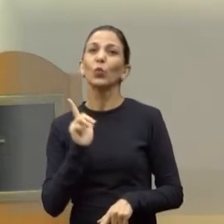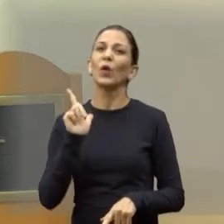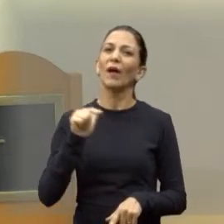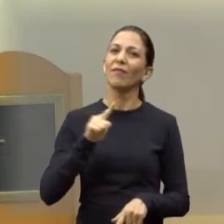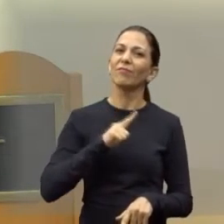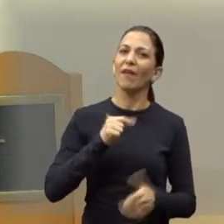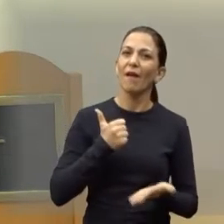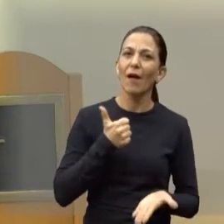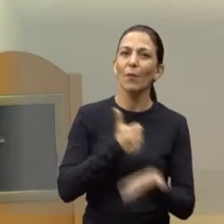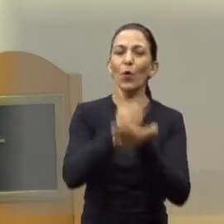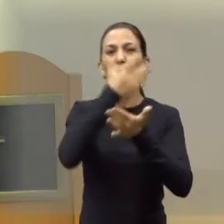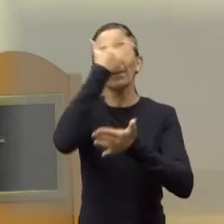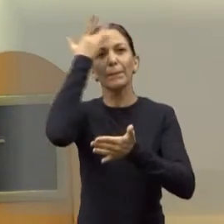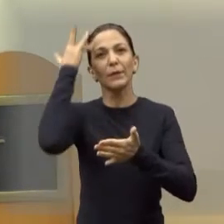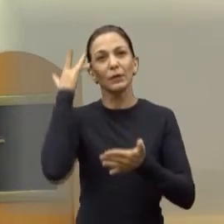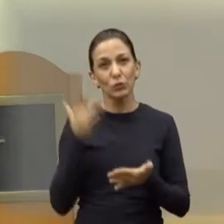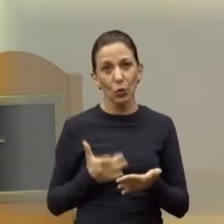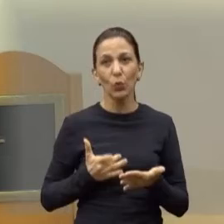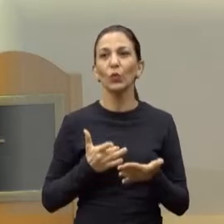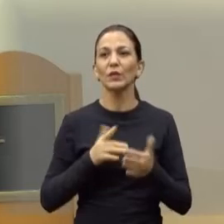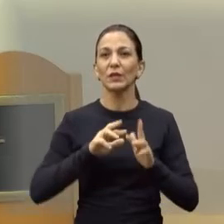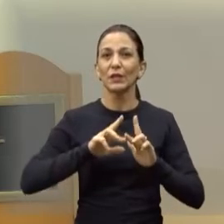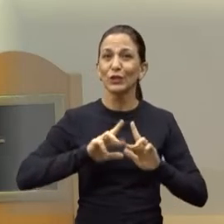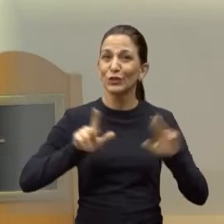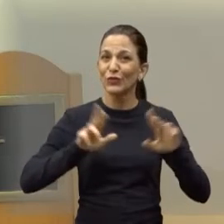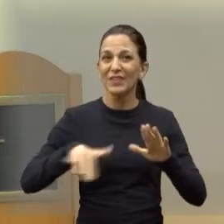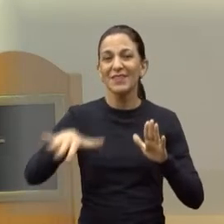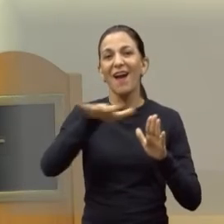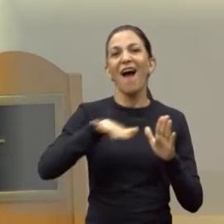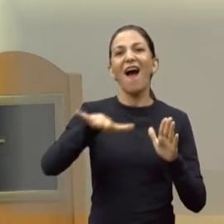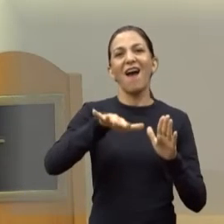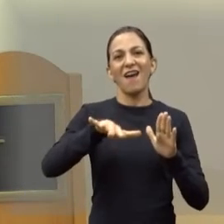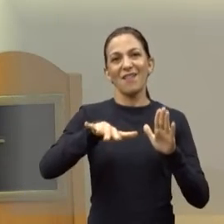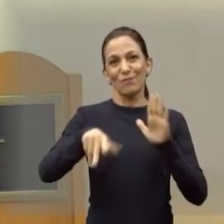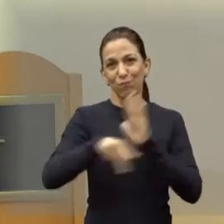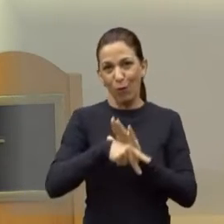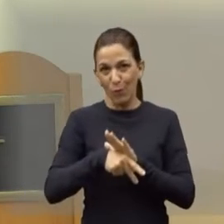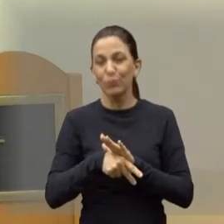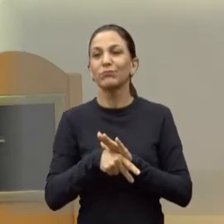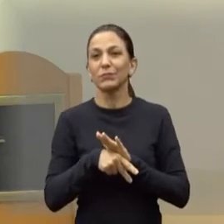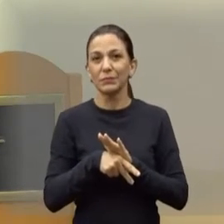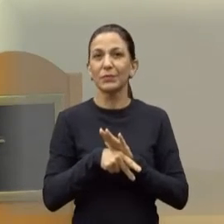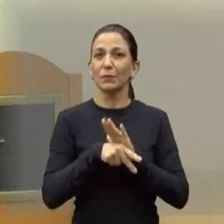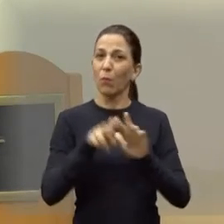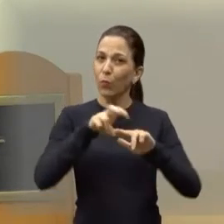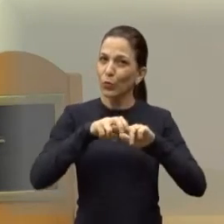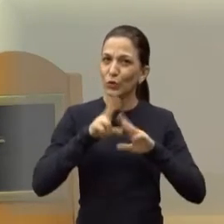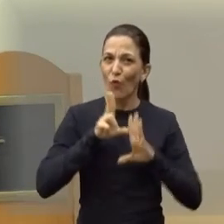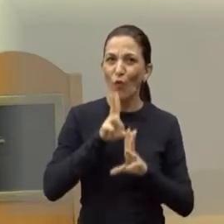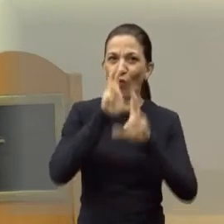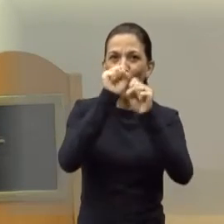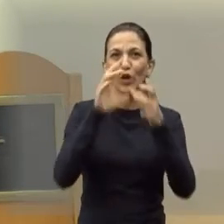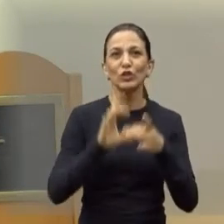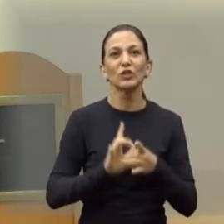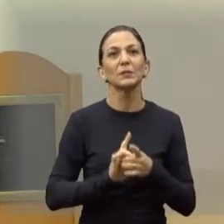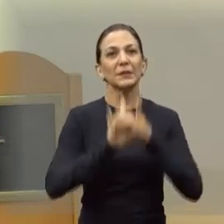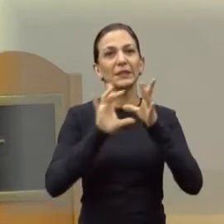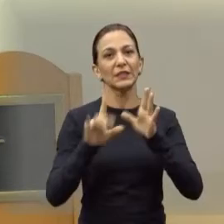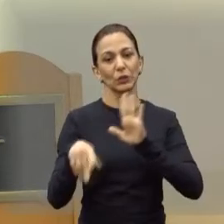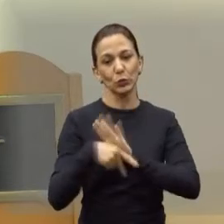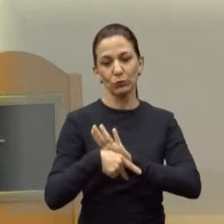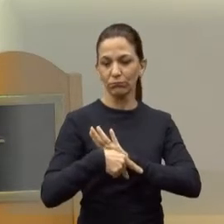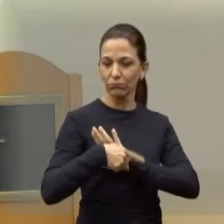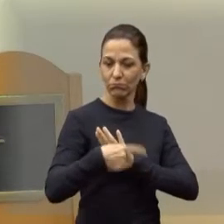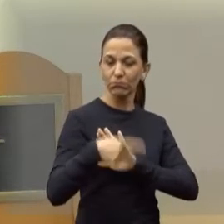apoio de pessoas das mais distintas áreas de atuação o que for fortalece também a nossa democracia